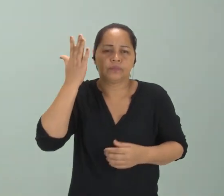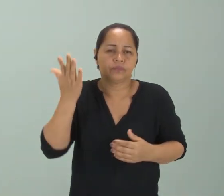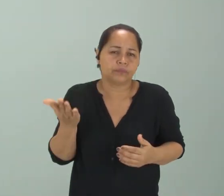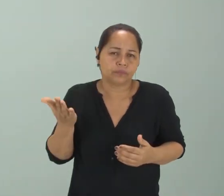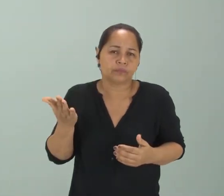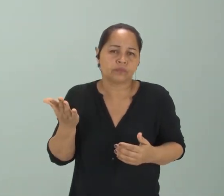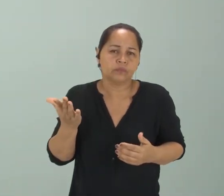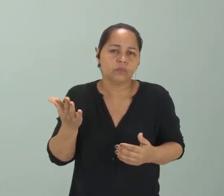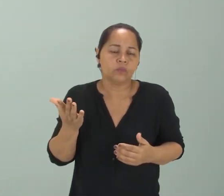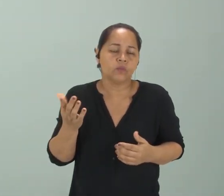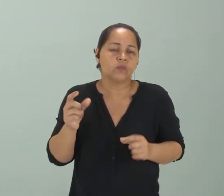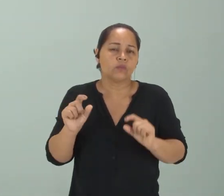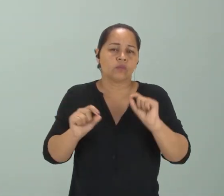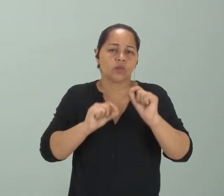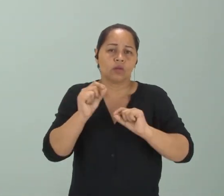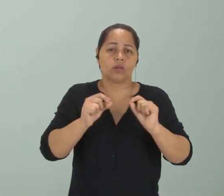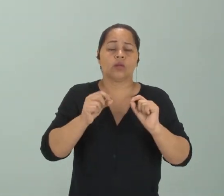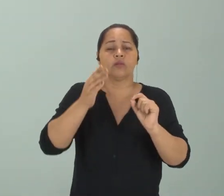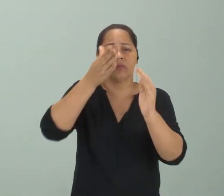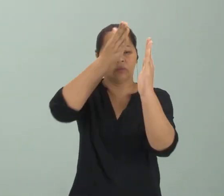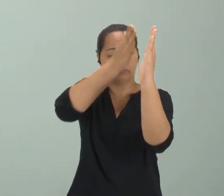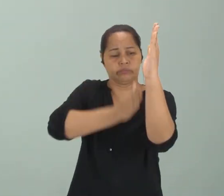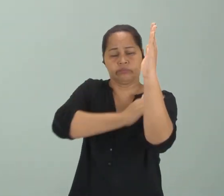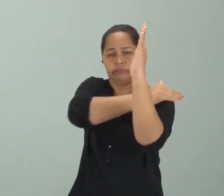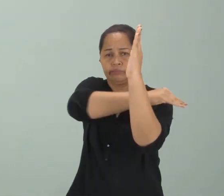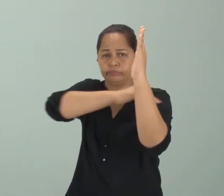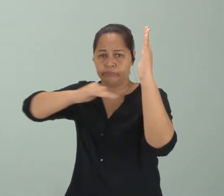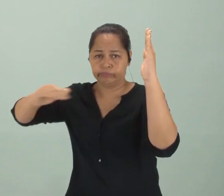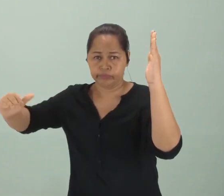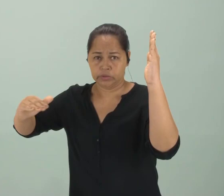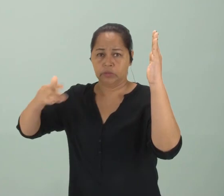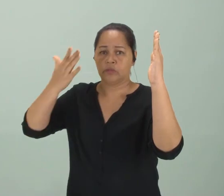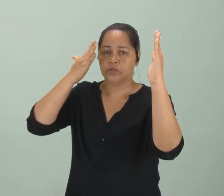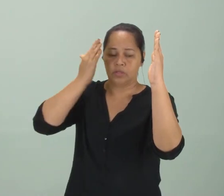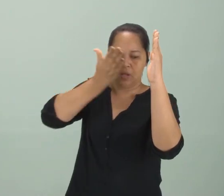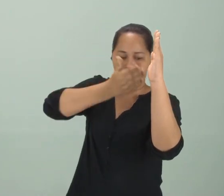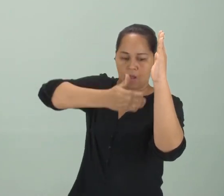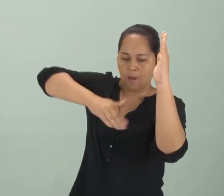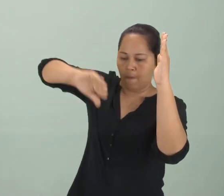3π sobre 2 não existe, a tangente de 2π é 0. Então, ela vai ter esse comportamento aqui, ó.